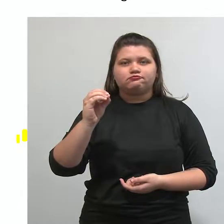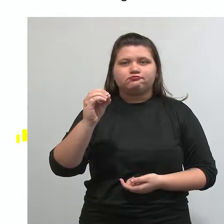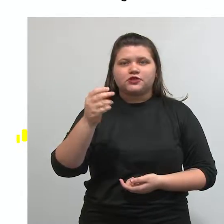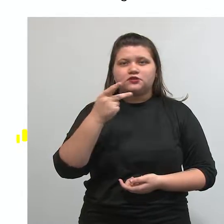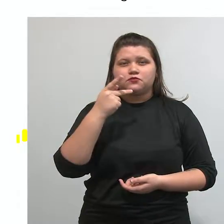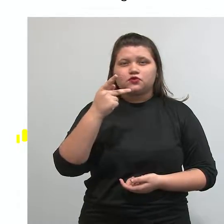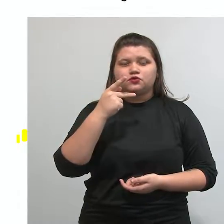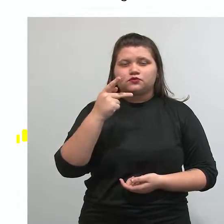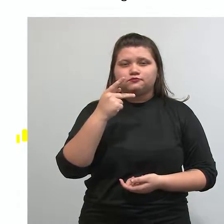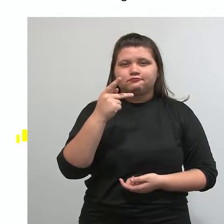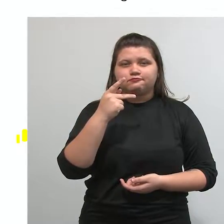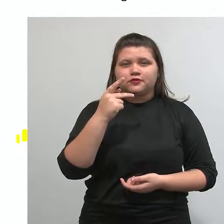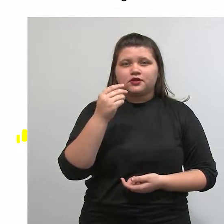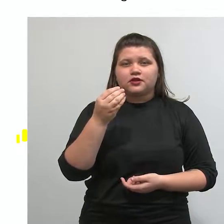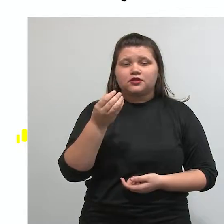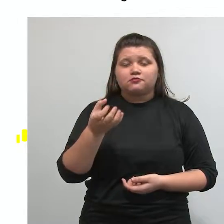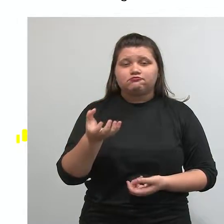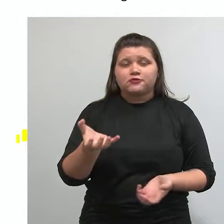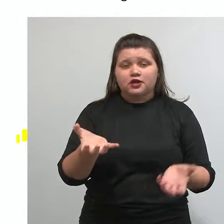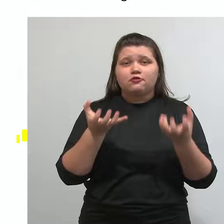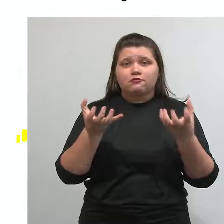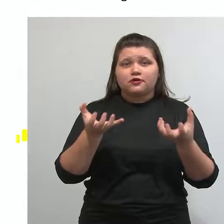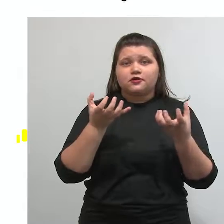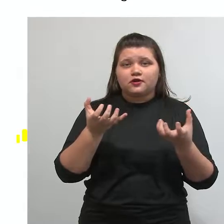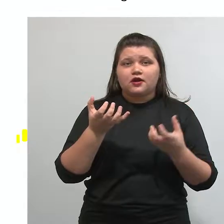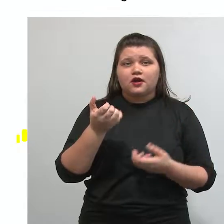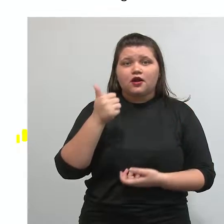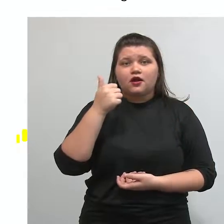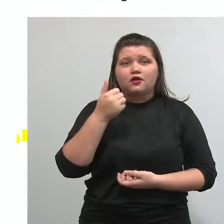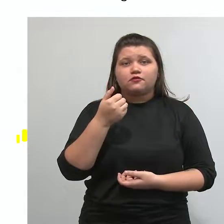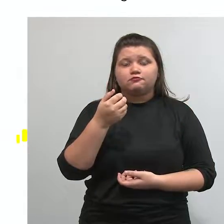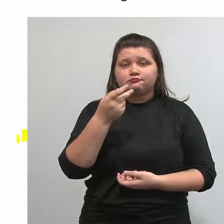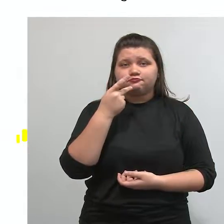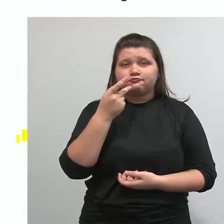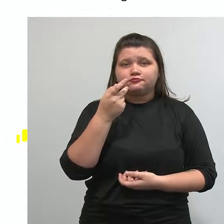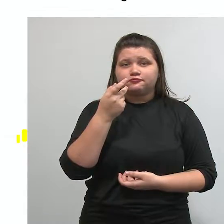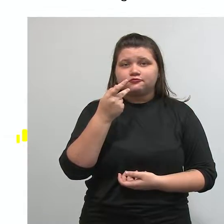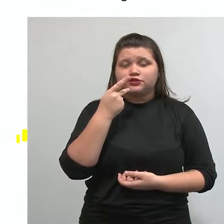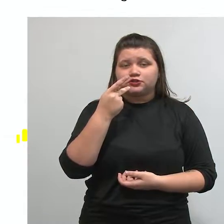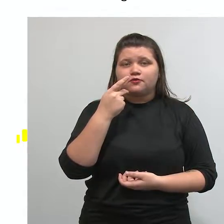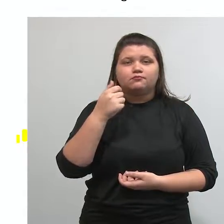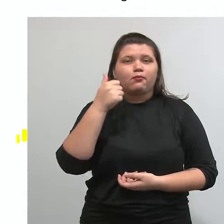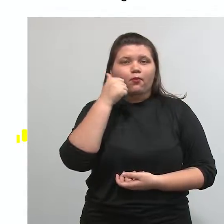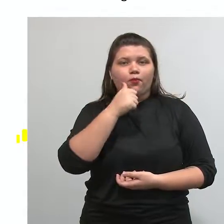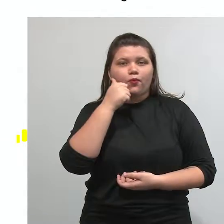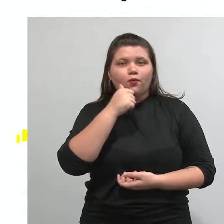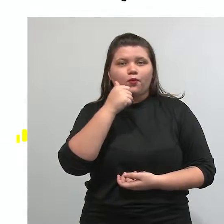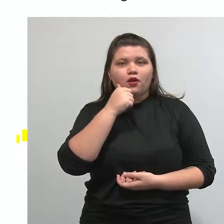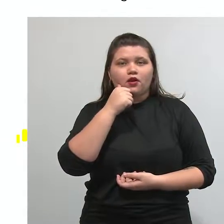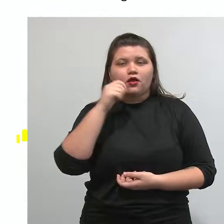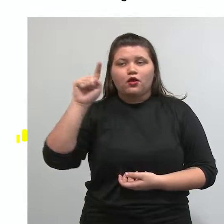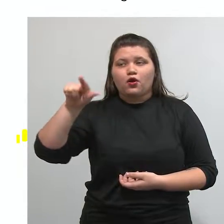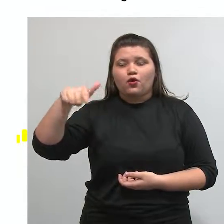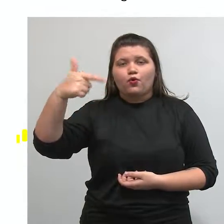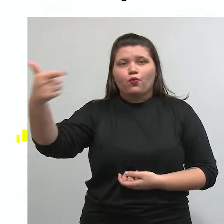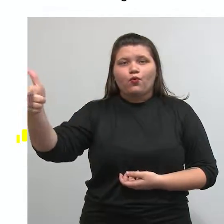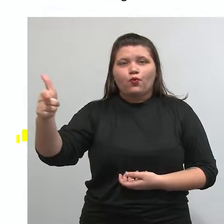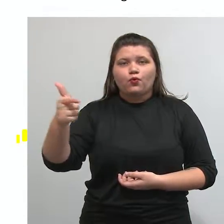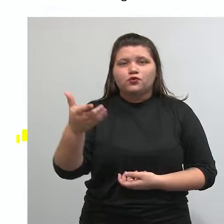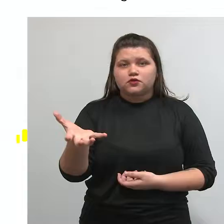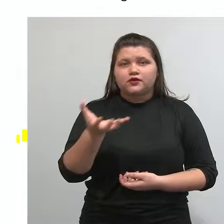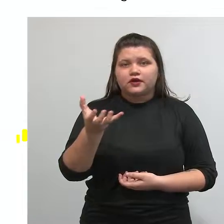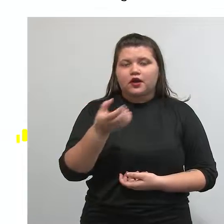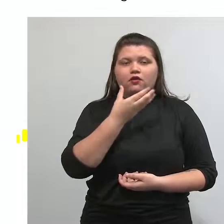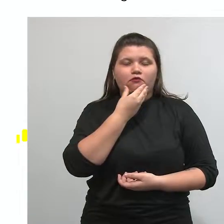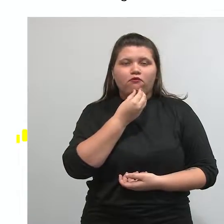de meninos, meninas, gênero binário, não binário. Então, tudo isso é muito importante de ser detalhado durante